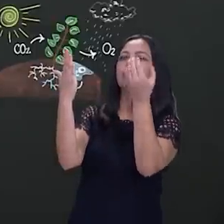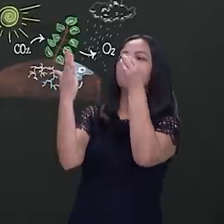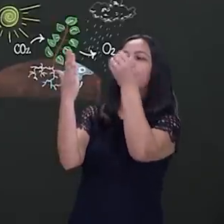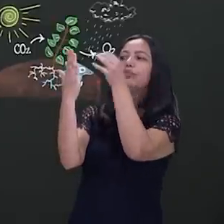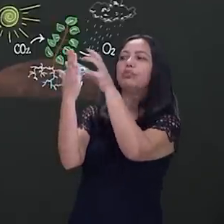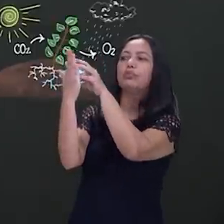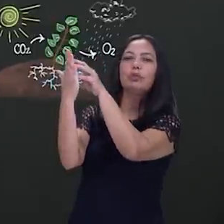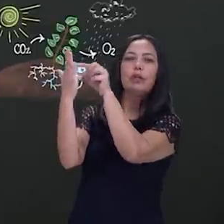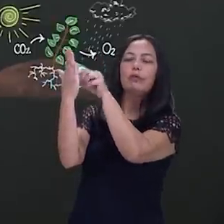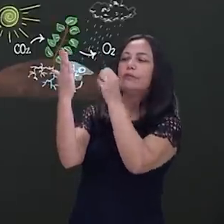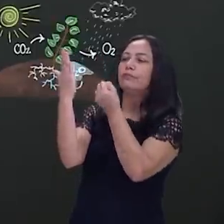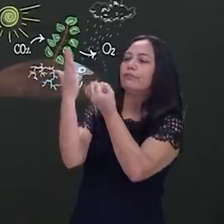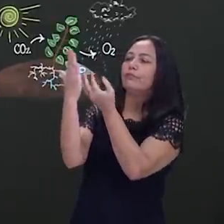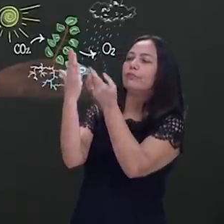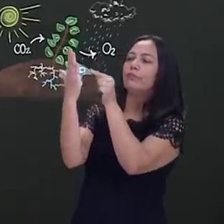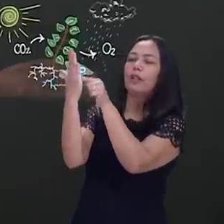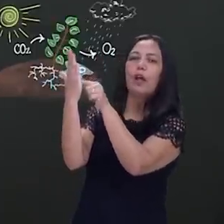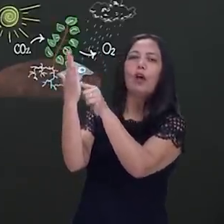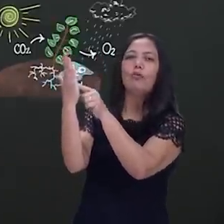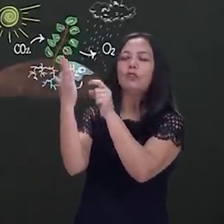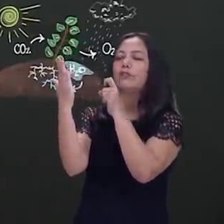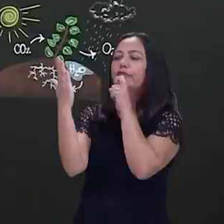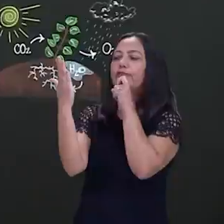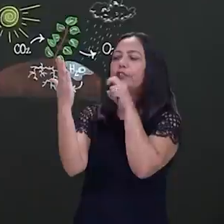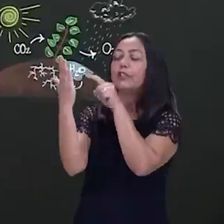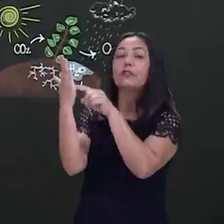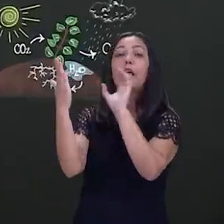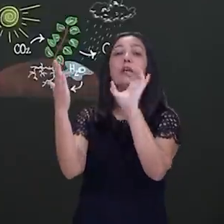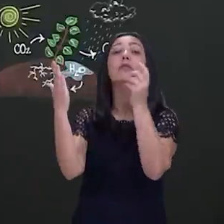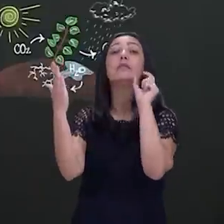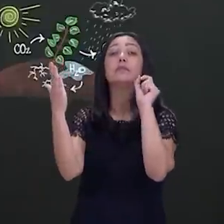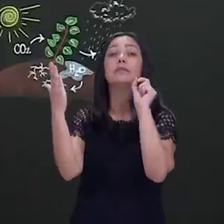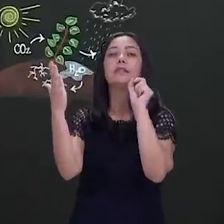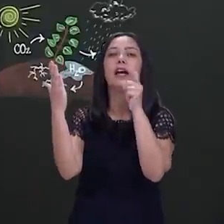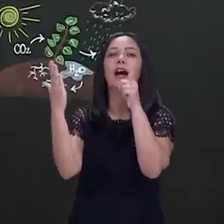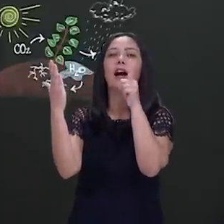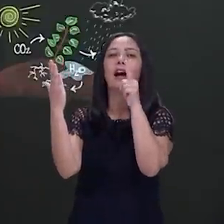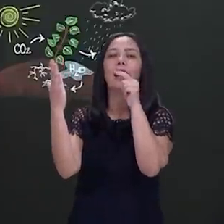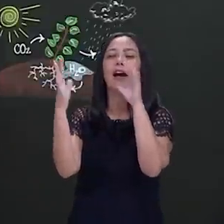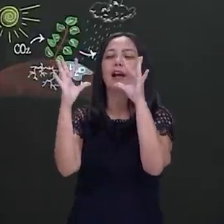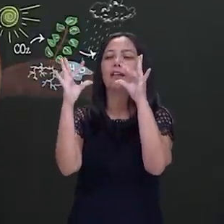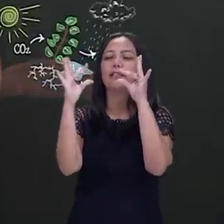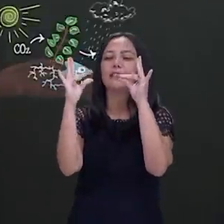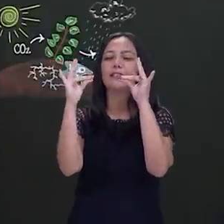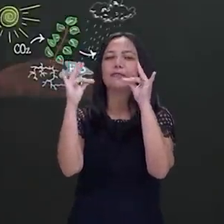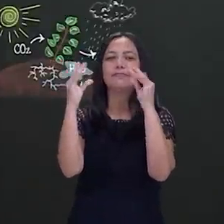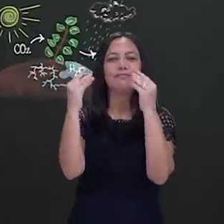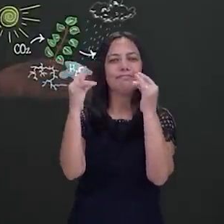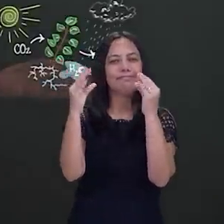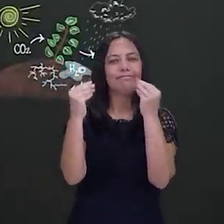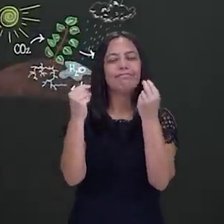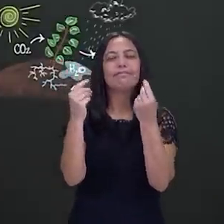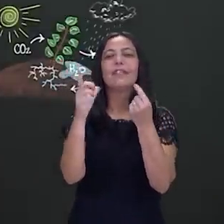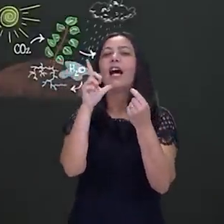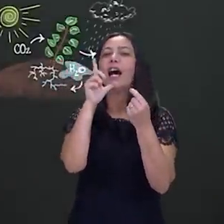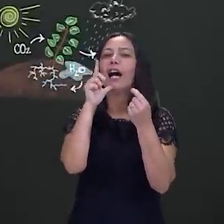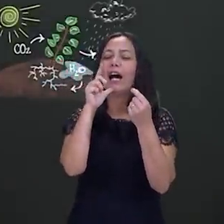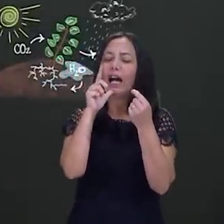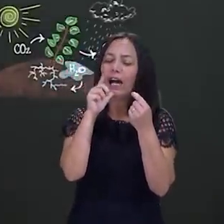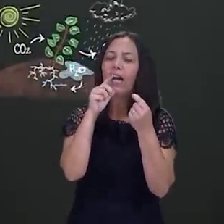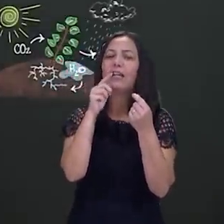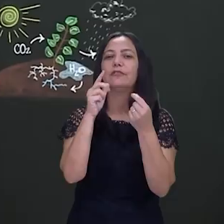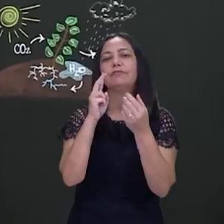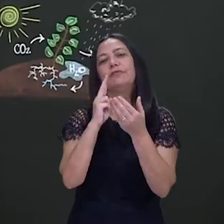vidro. E esse vidro frio, sabe o que acontece? Mudança de estado. O gasoso volta a